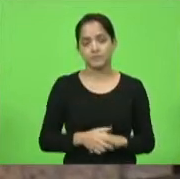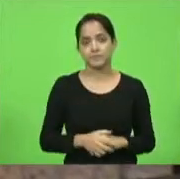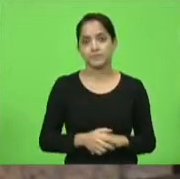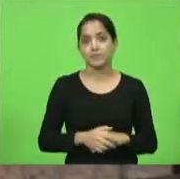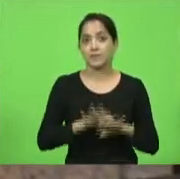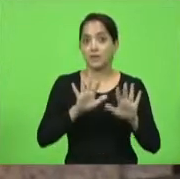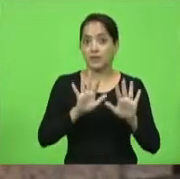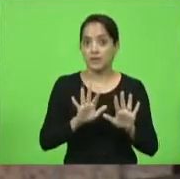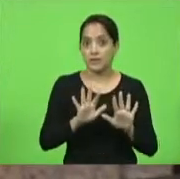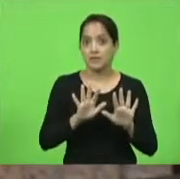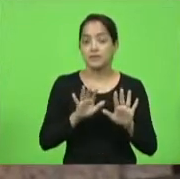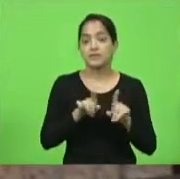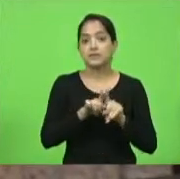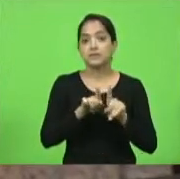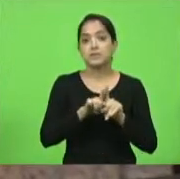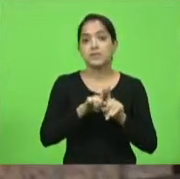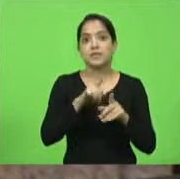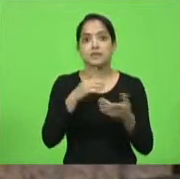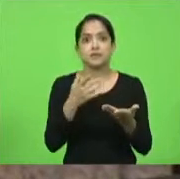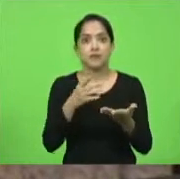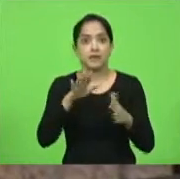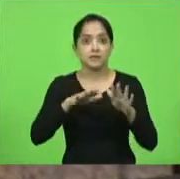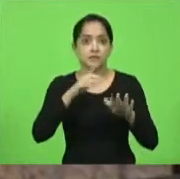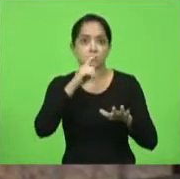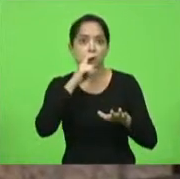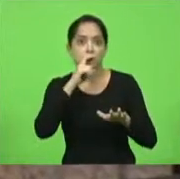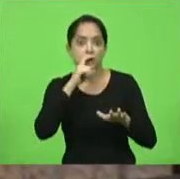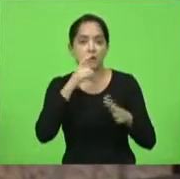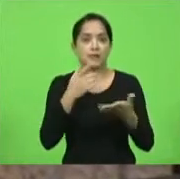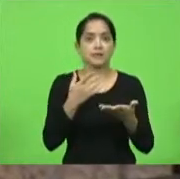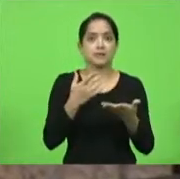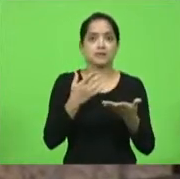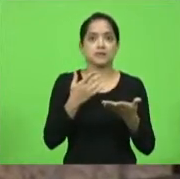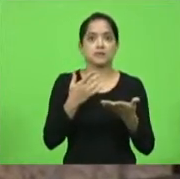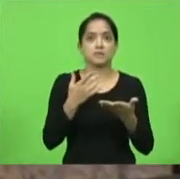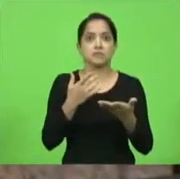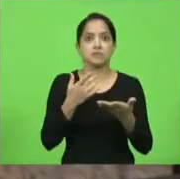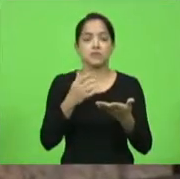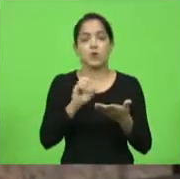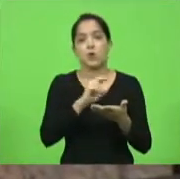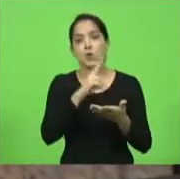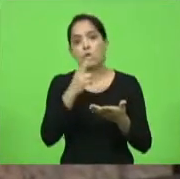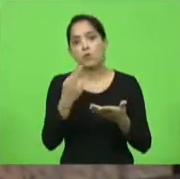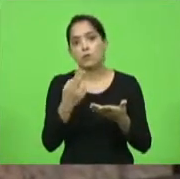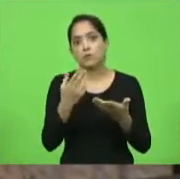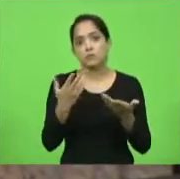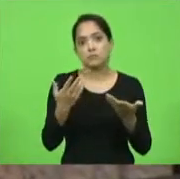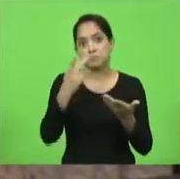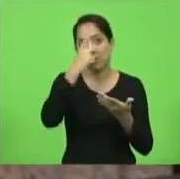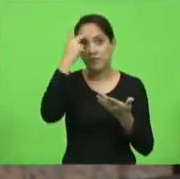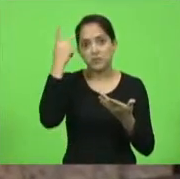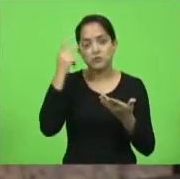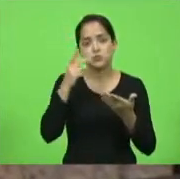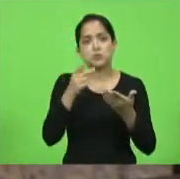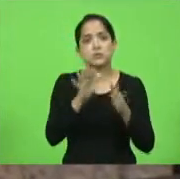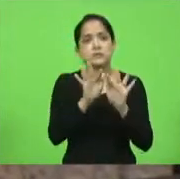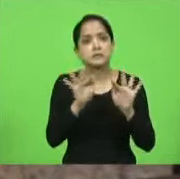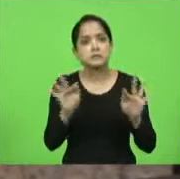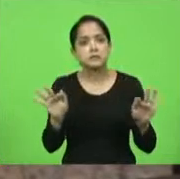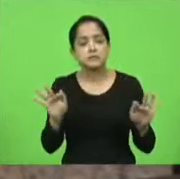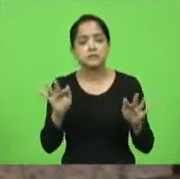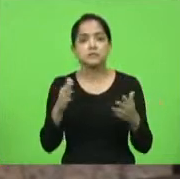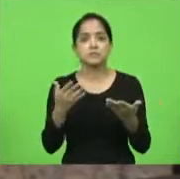Muitas vezes, um pai que não tem todo o domínio, ou um pai que é uma pessoa simples e